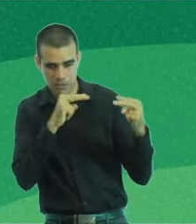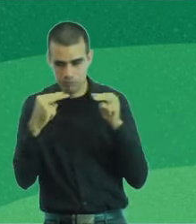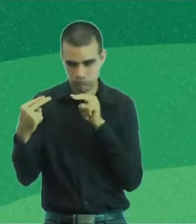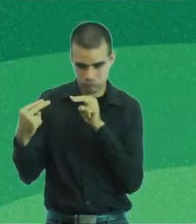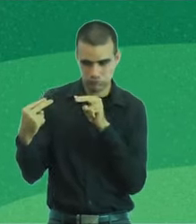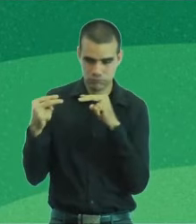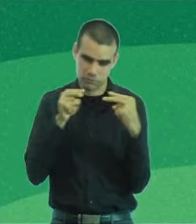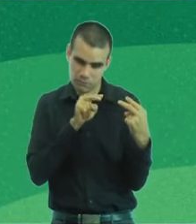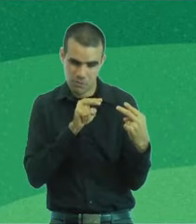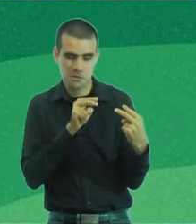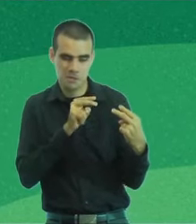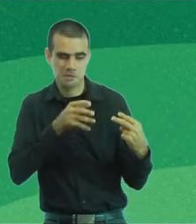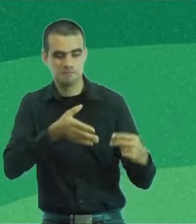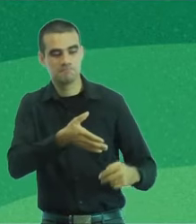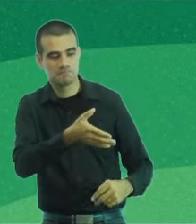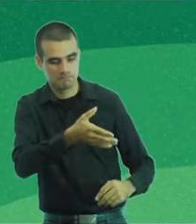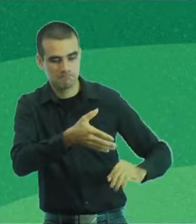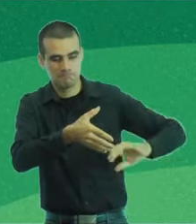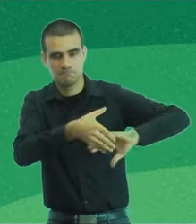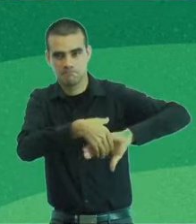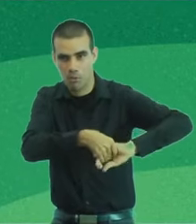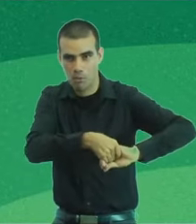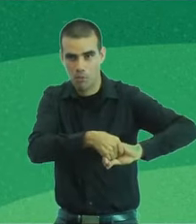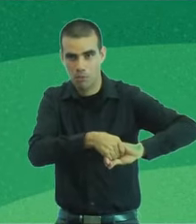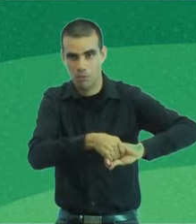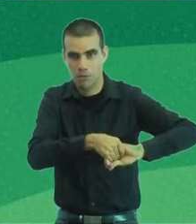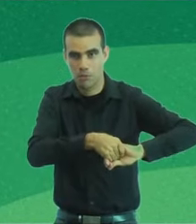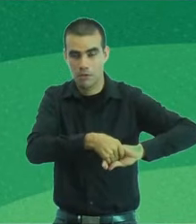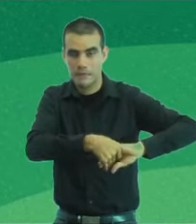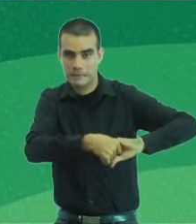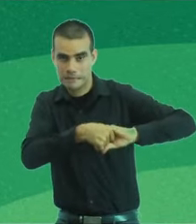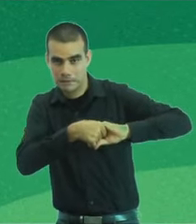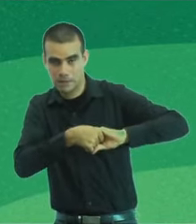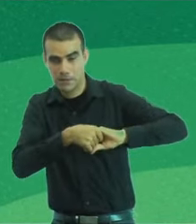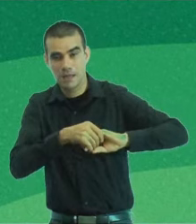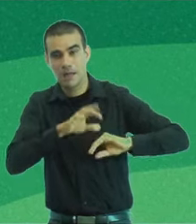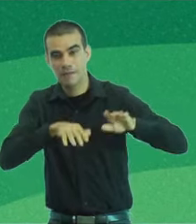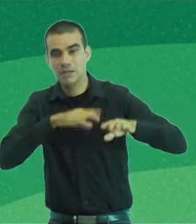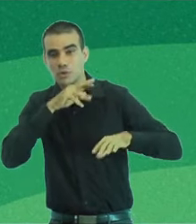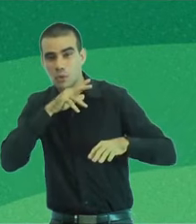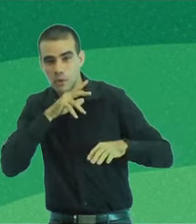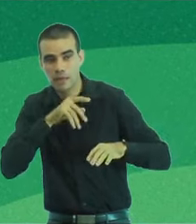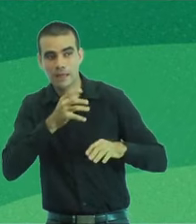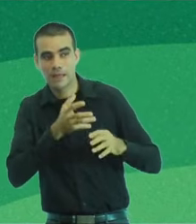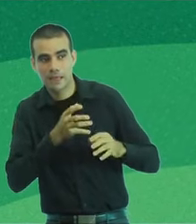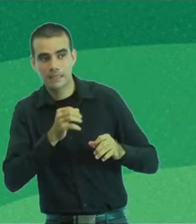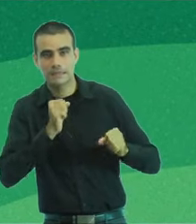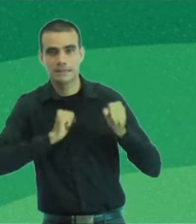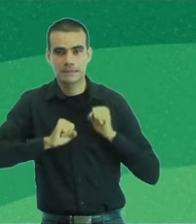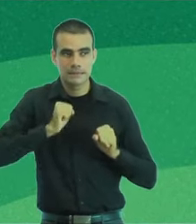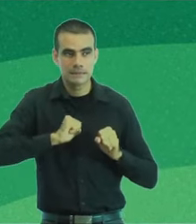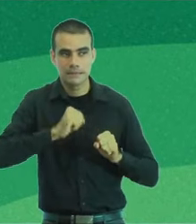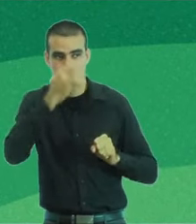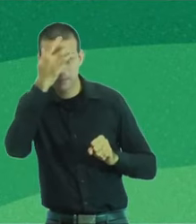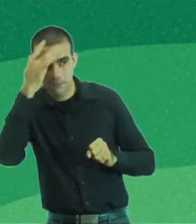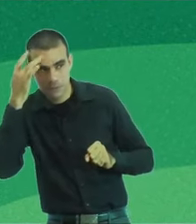que o outro vai segurar se a gente tiver junto é ruim porque às vezes a gente cria expectativas em cima das outras pessoas que a gente não deveria